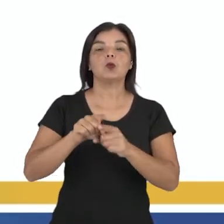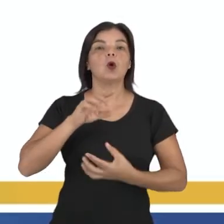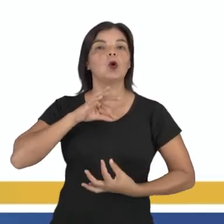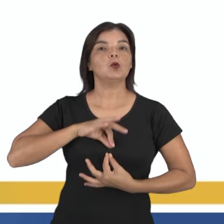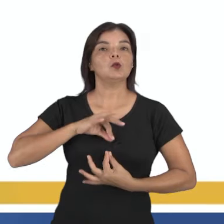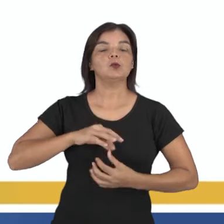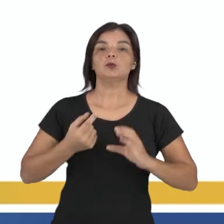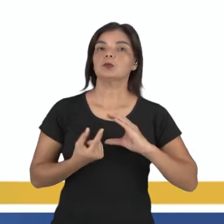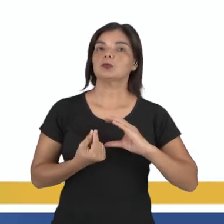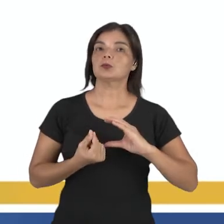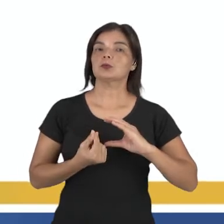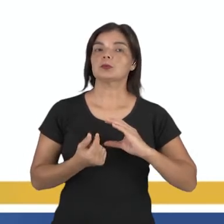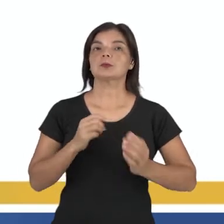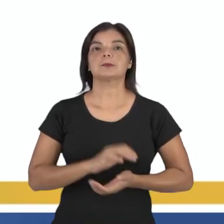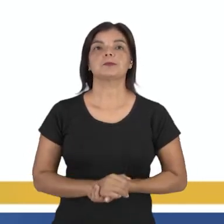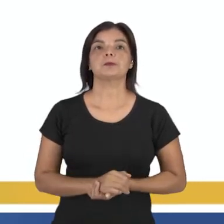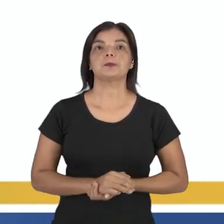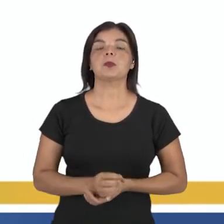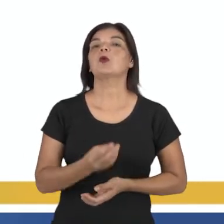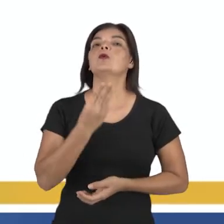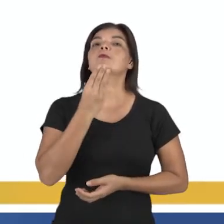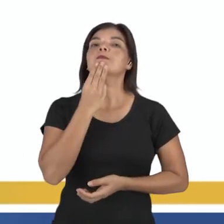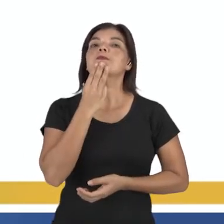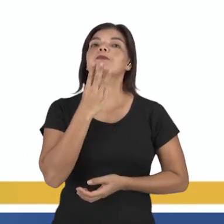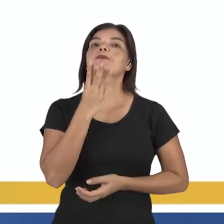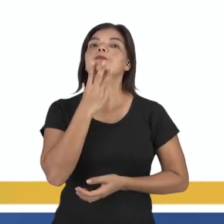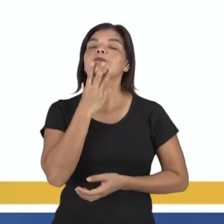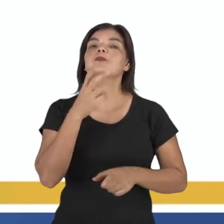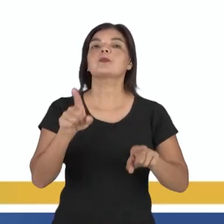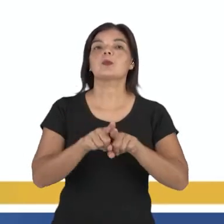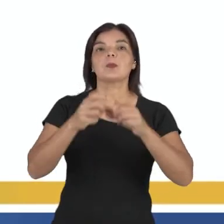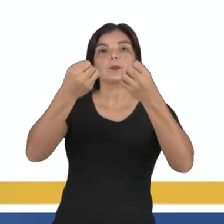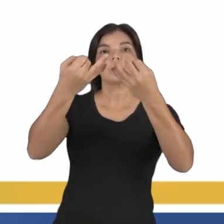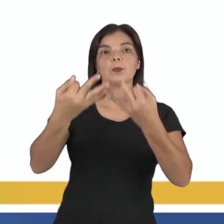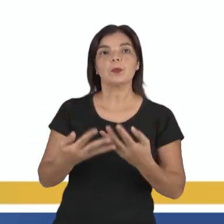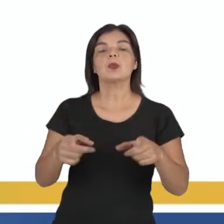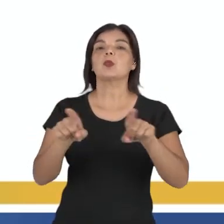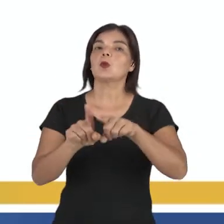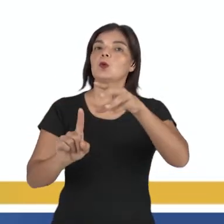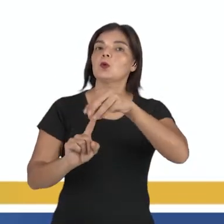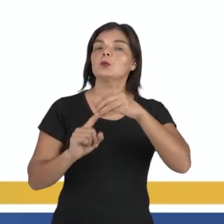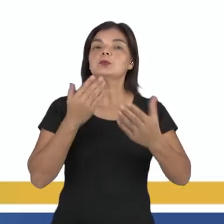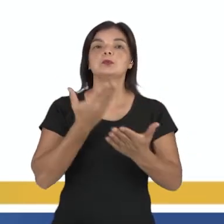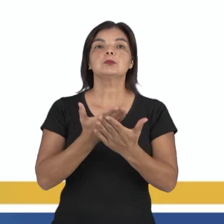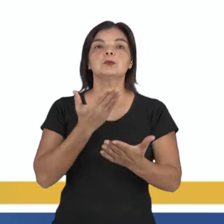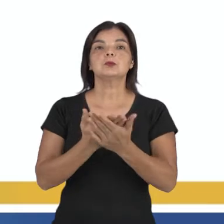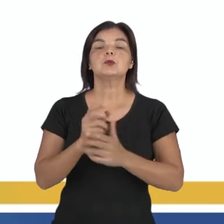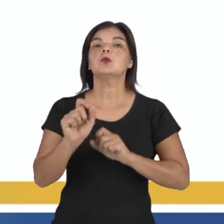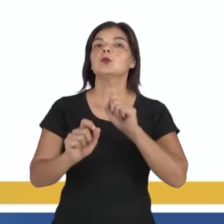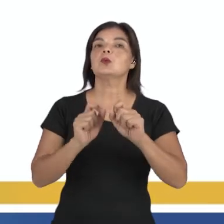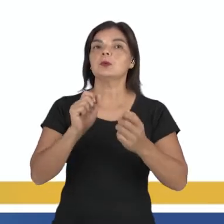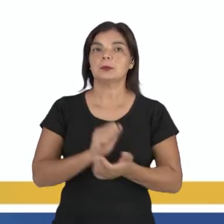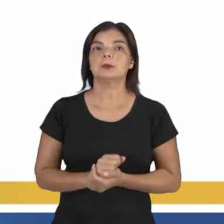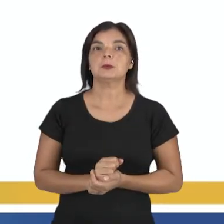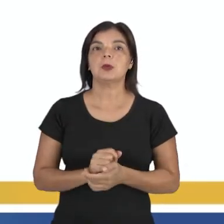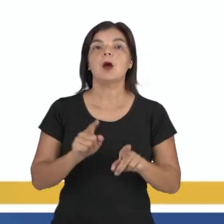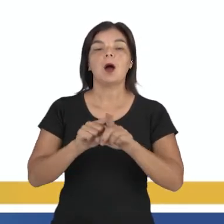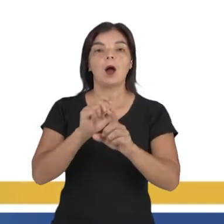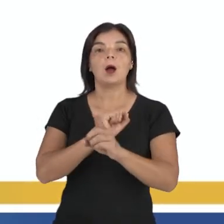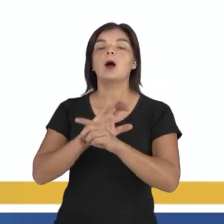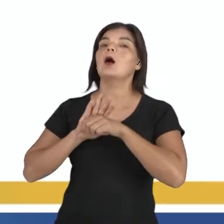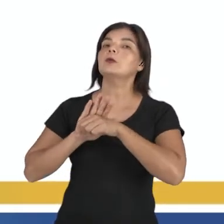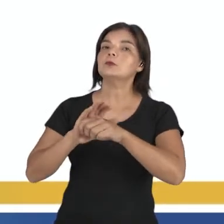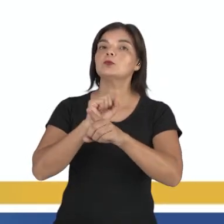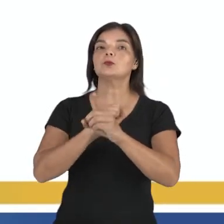Espírito do Capitalismo. Max Weber, ele definiu como seu objeto de estudo a ação